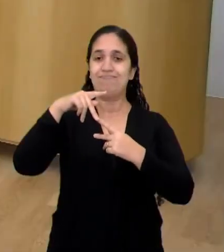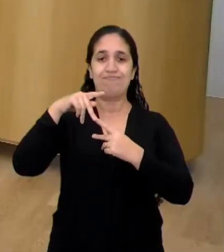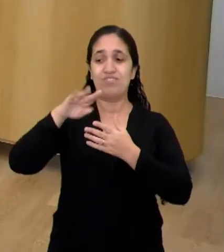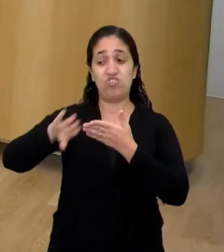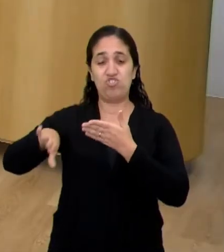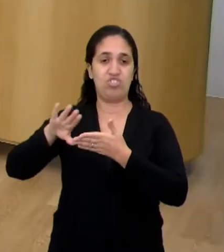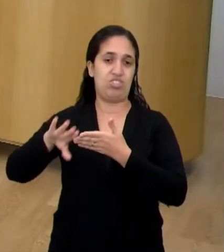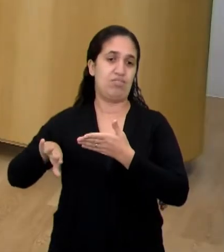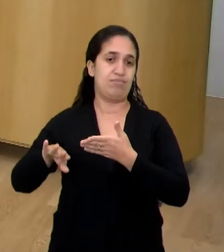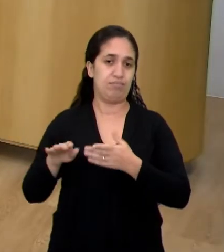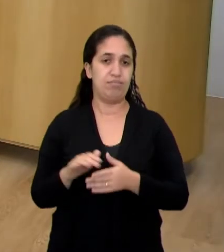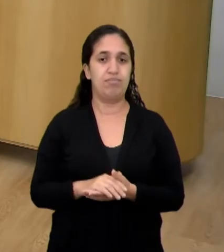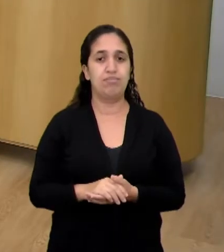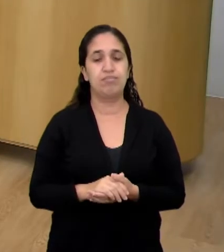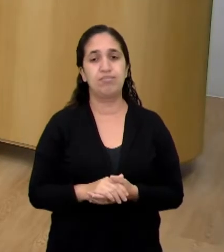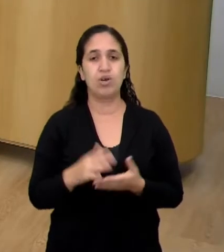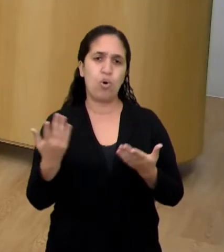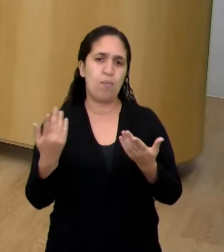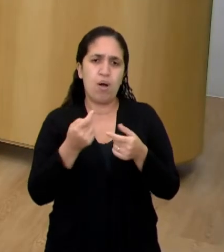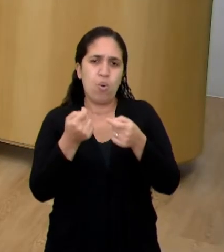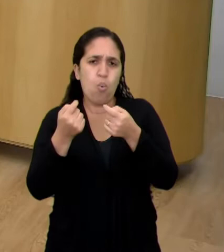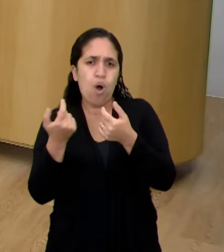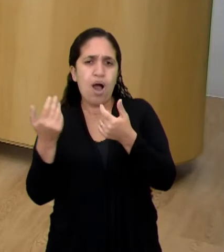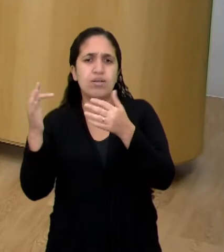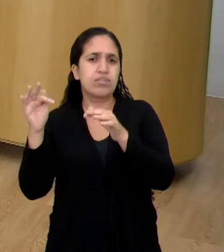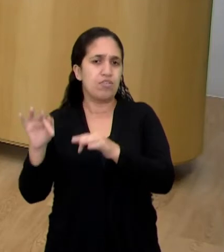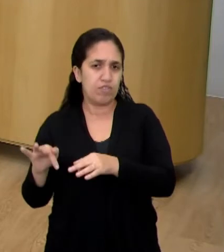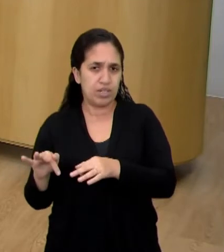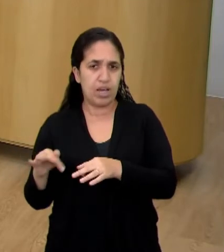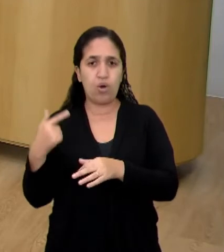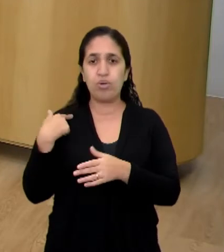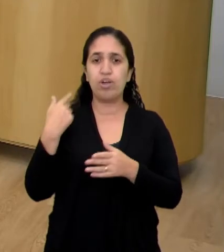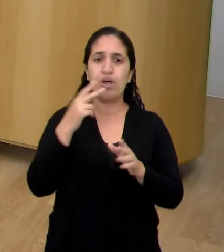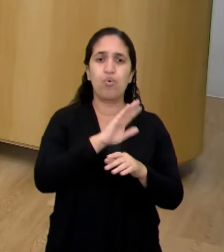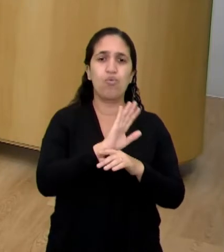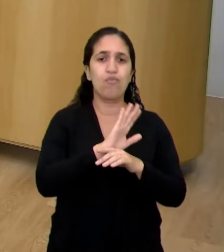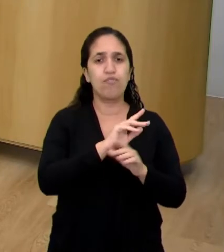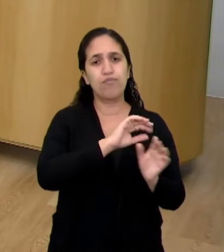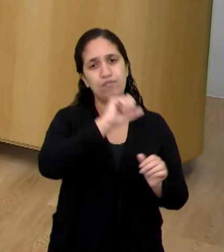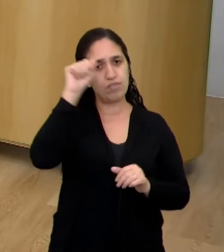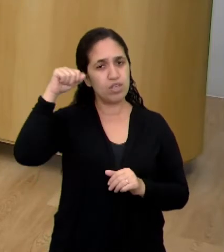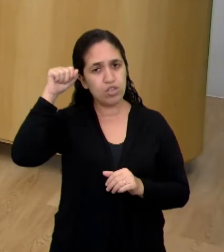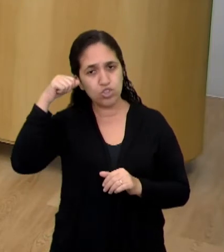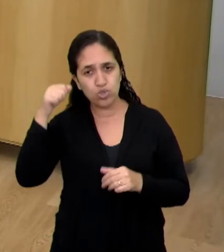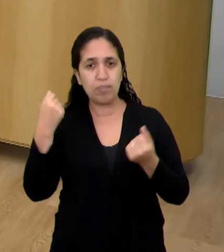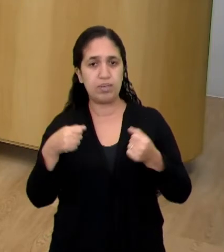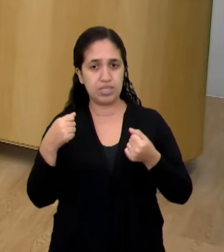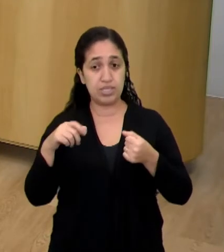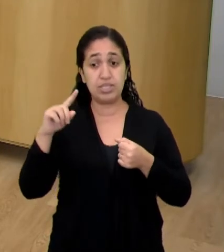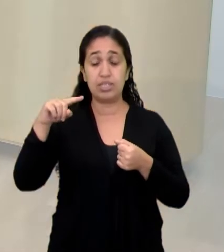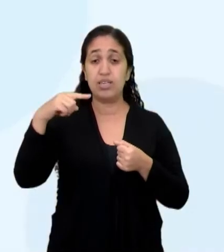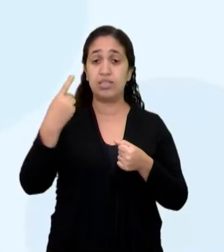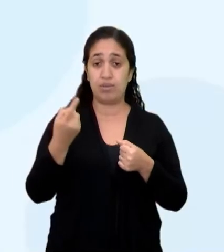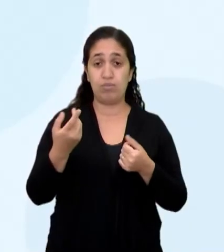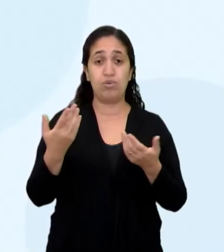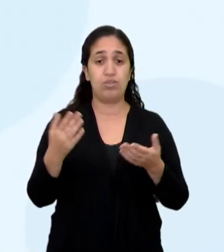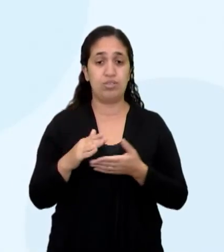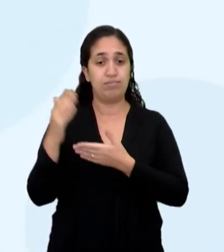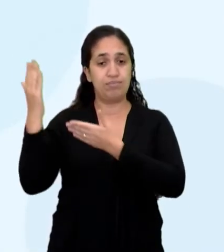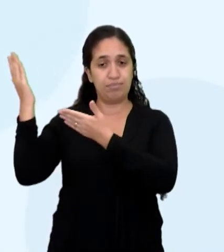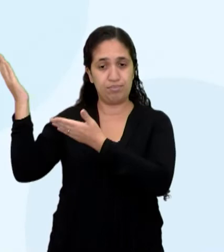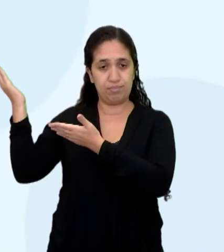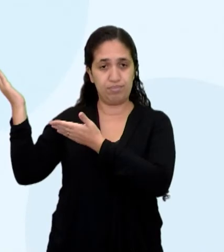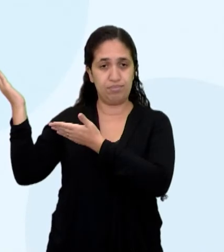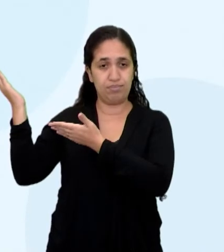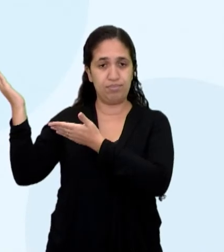uma coisa terrível. Olha, como tá chegando o final da aula e eu não quero deixar de passar esse vídeo, a gente vai passar o vídeo e depois a gente continua comentando. Sim. O vídeo da Djamila Ribeiro. Põe na